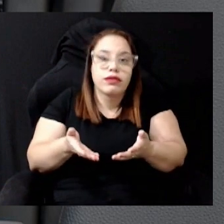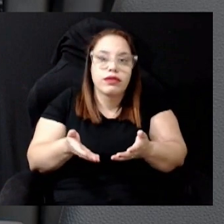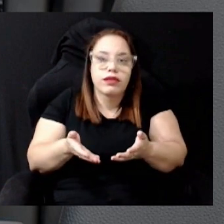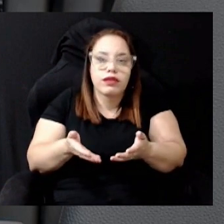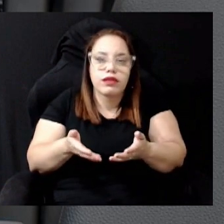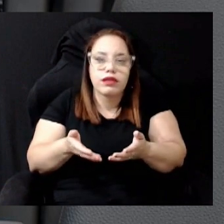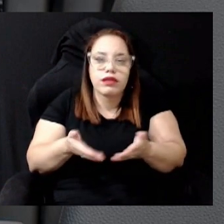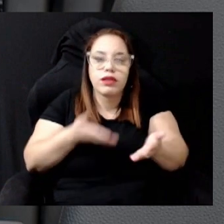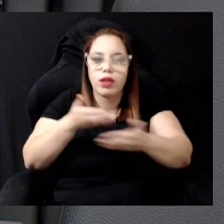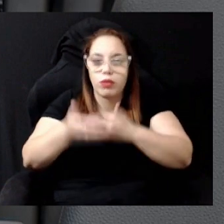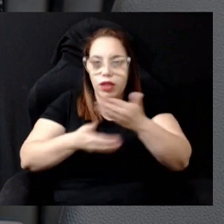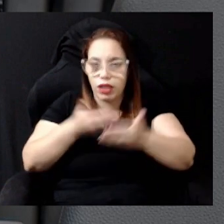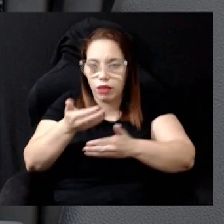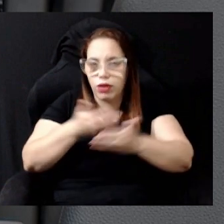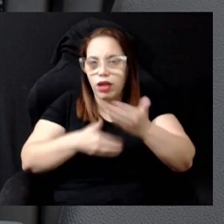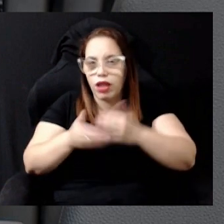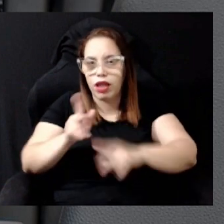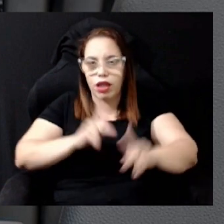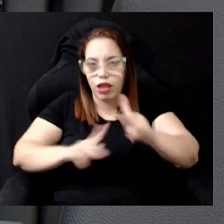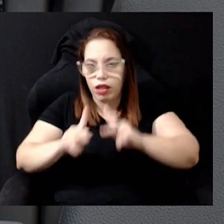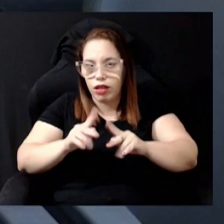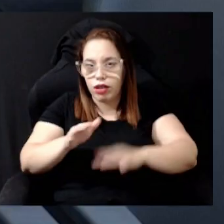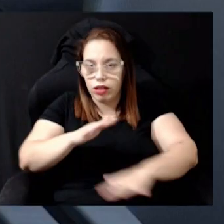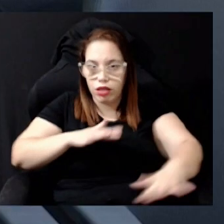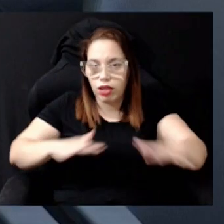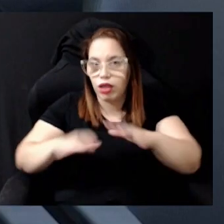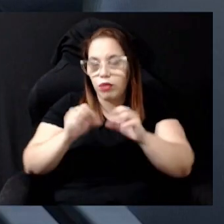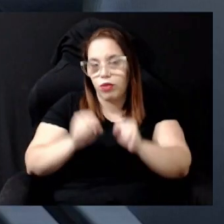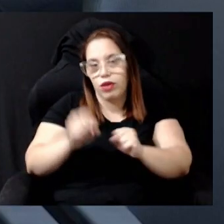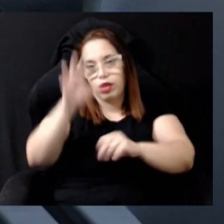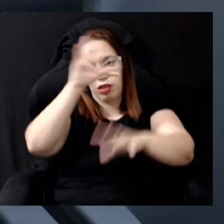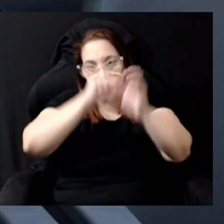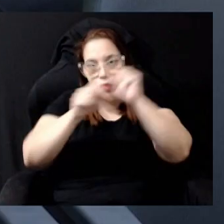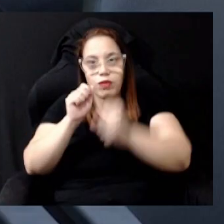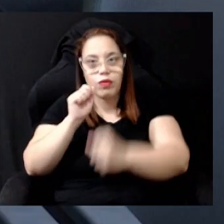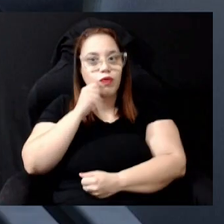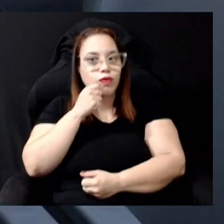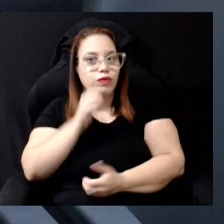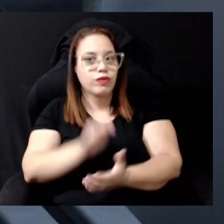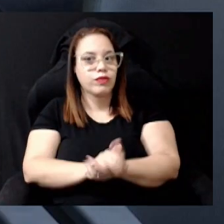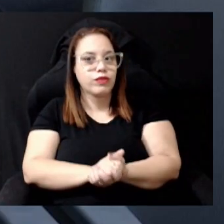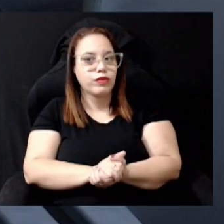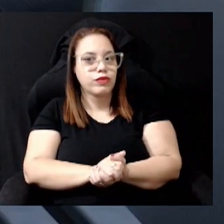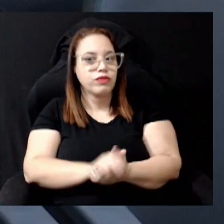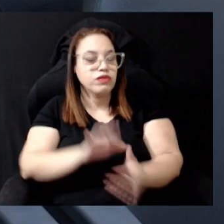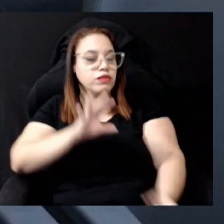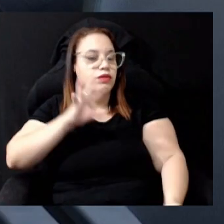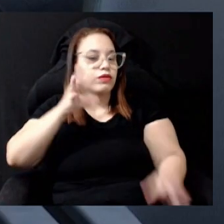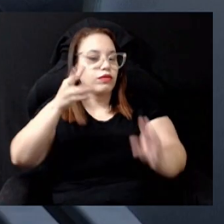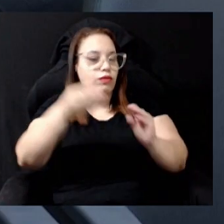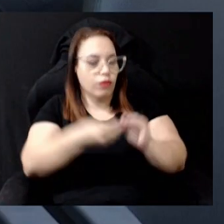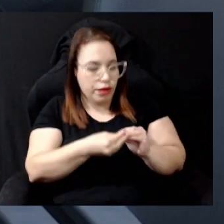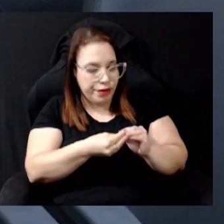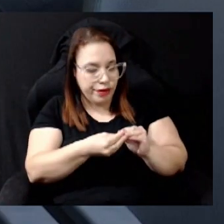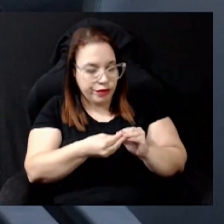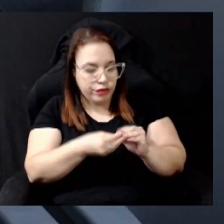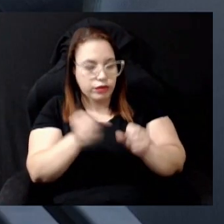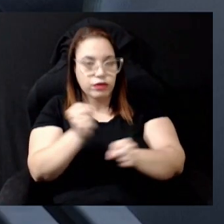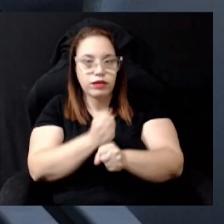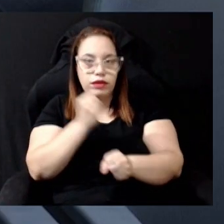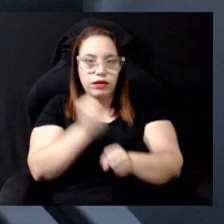participantes ali da população do entorno poder aprender a fazer o pão. É muito bom. Teve emendas também para a Obra Social Dom